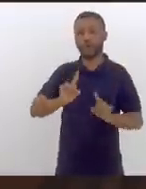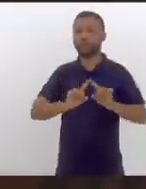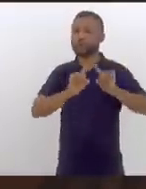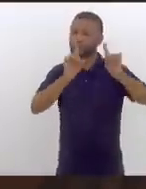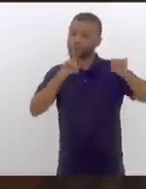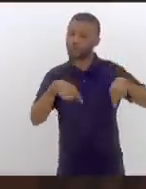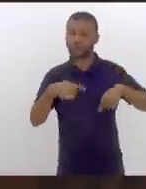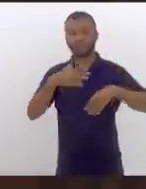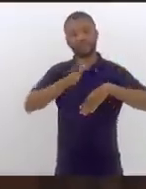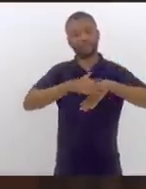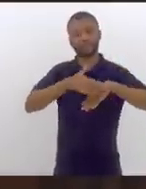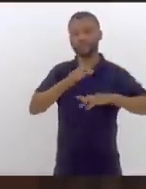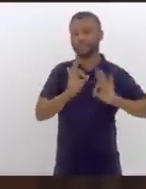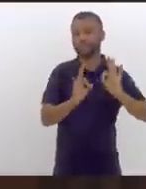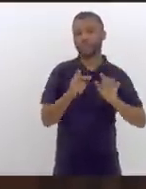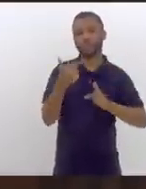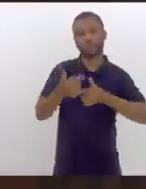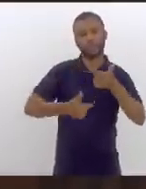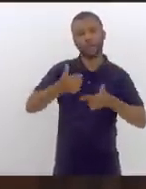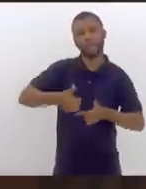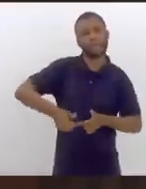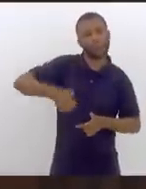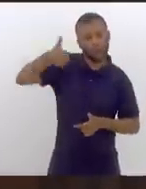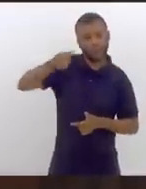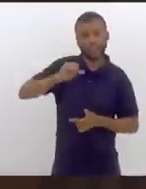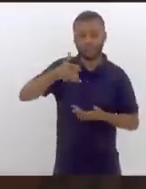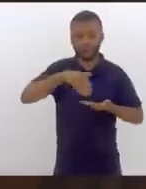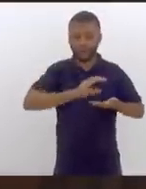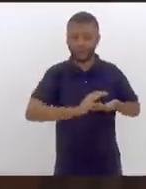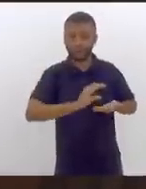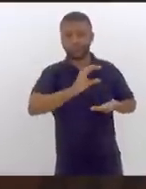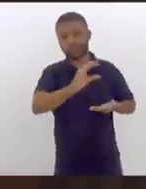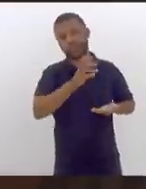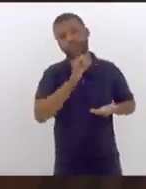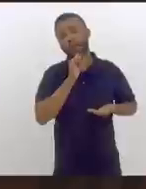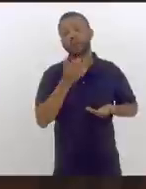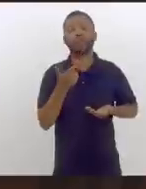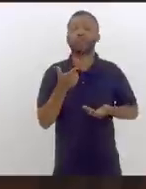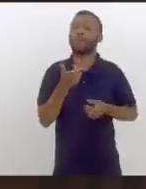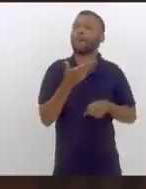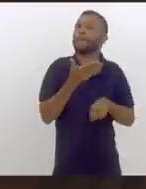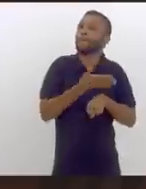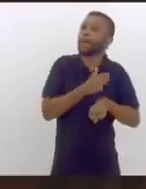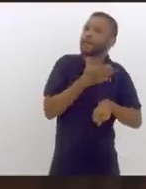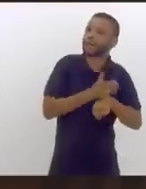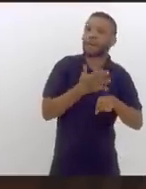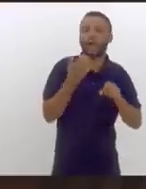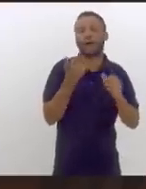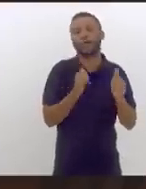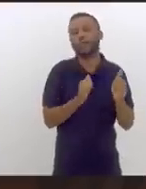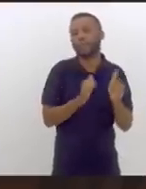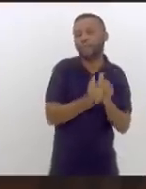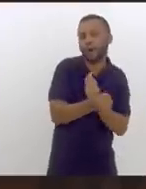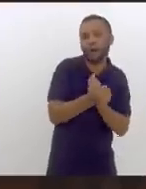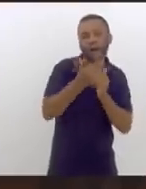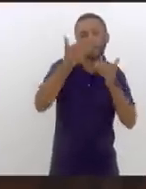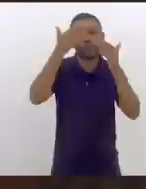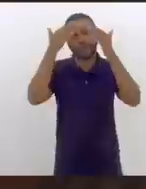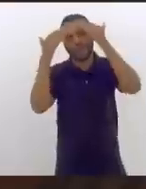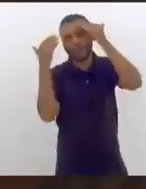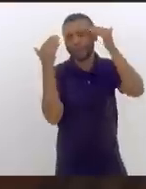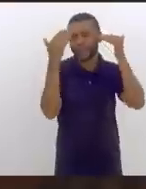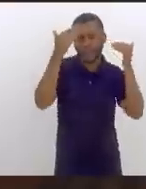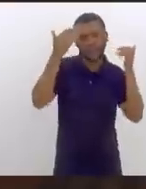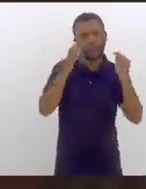que vai desenvolver ele vai desenvolver um trabalho melhor se ele praticar um esporte se ele tiver lazer ele vai desempenhar de uma